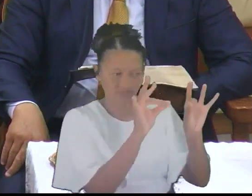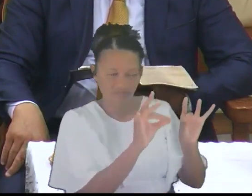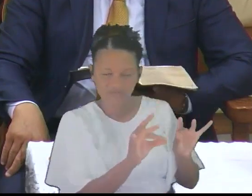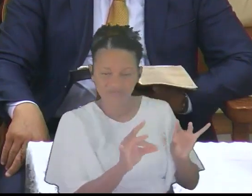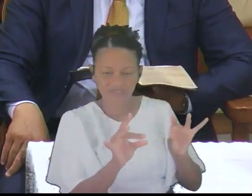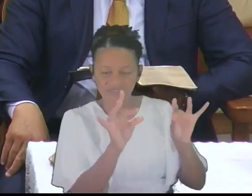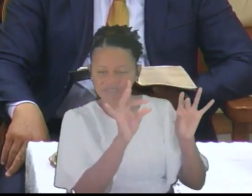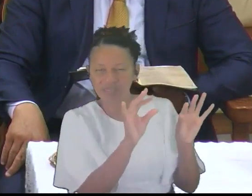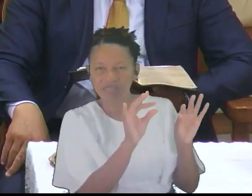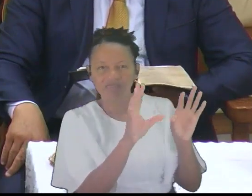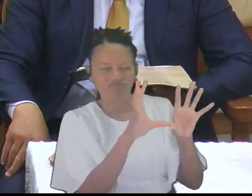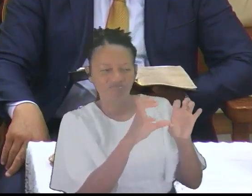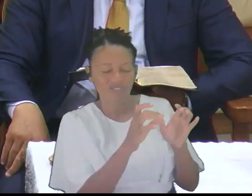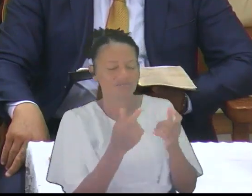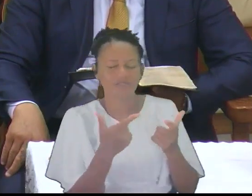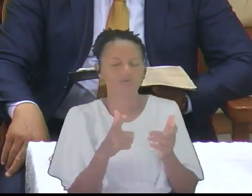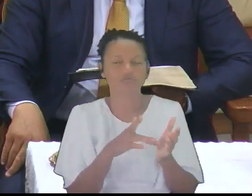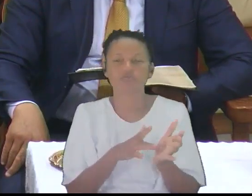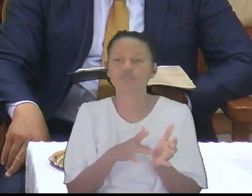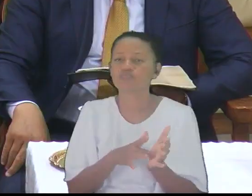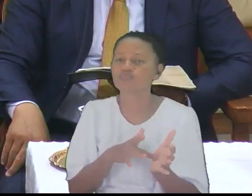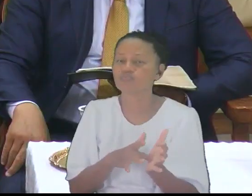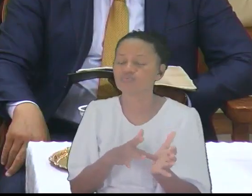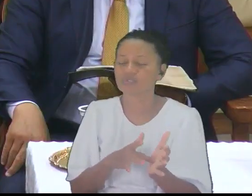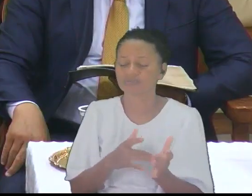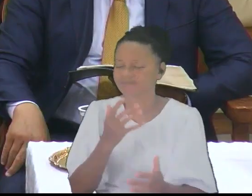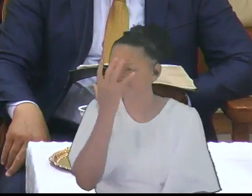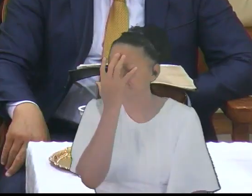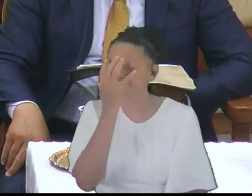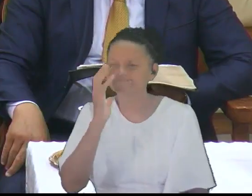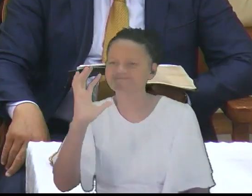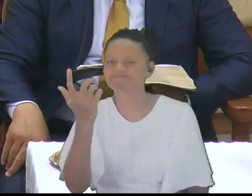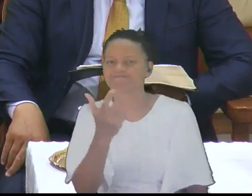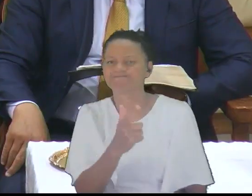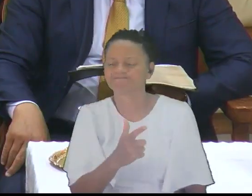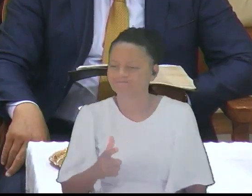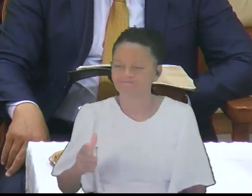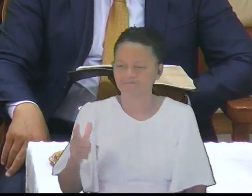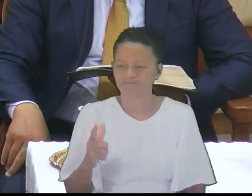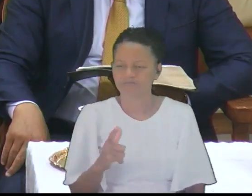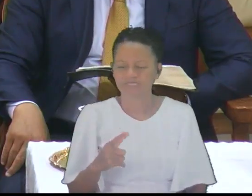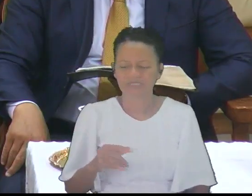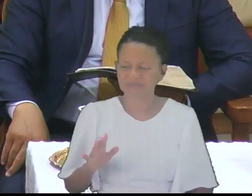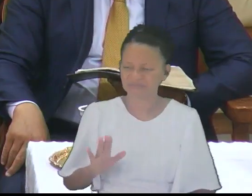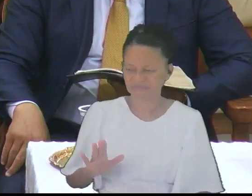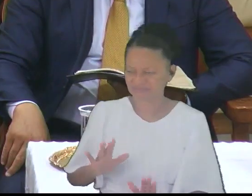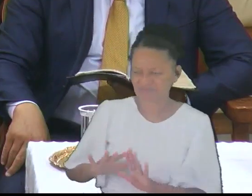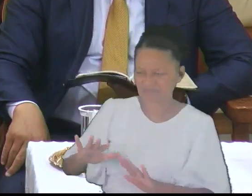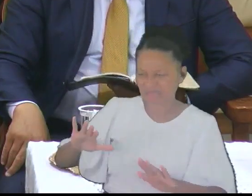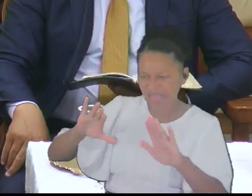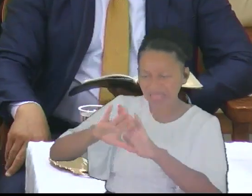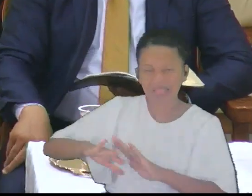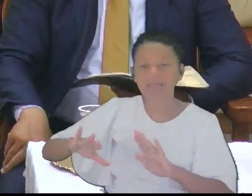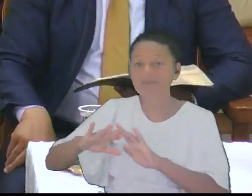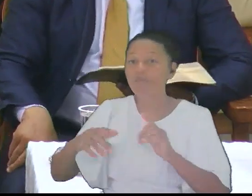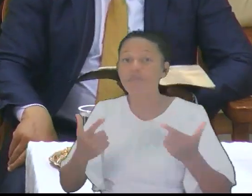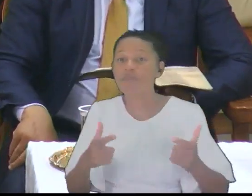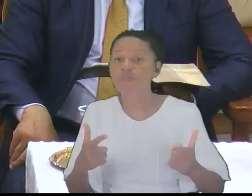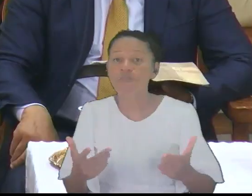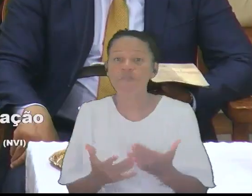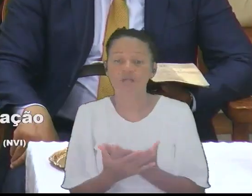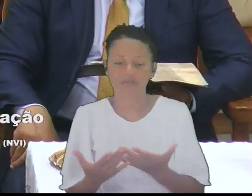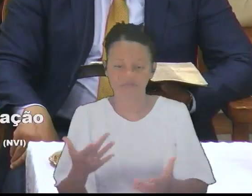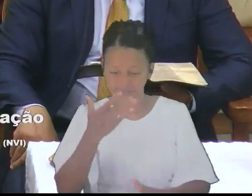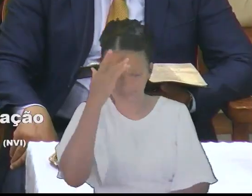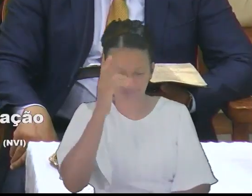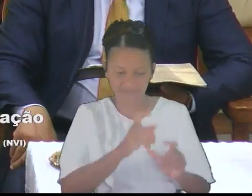sem fingimento, sem hipocrisia, sem tapiação. Aleluia. Então, uma